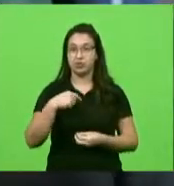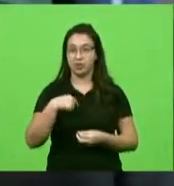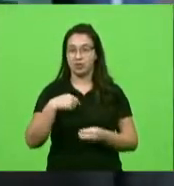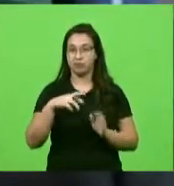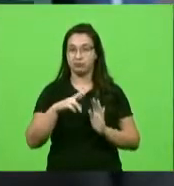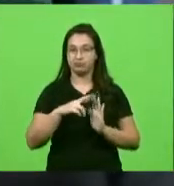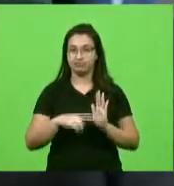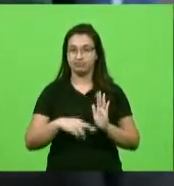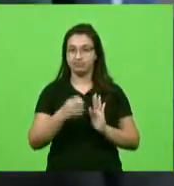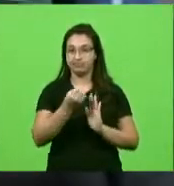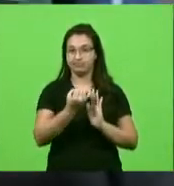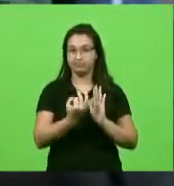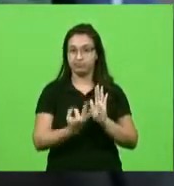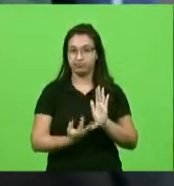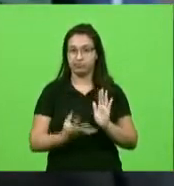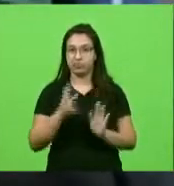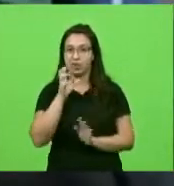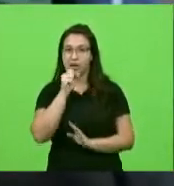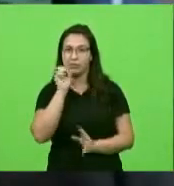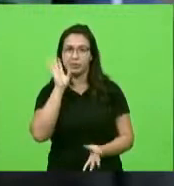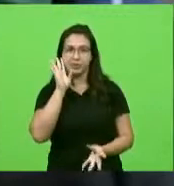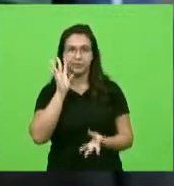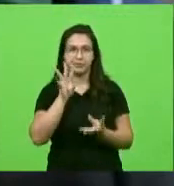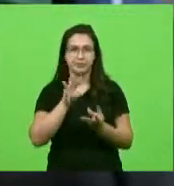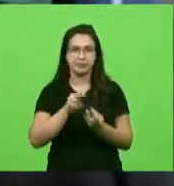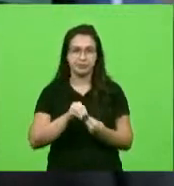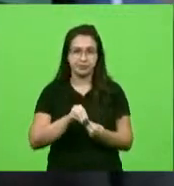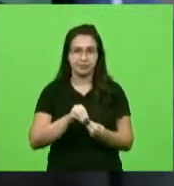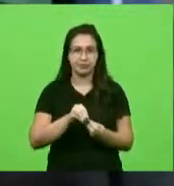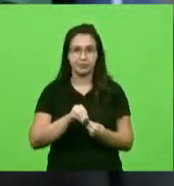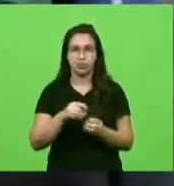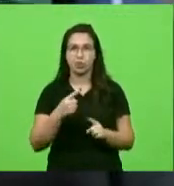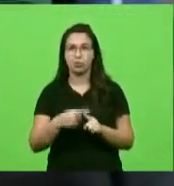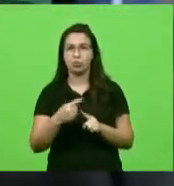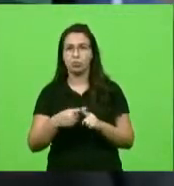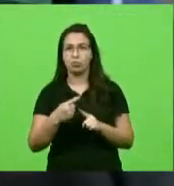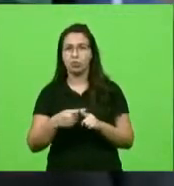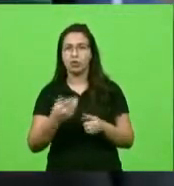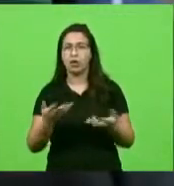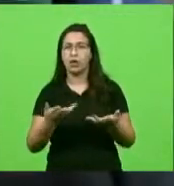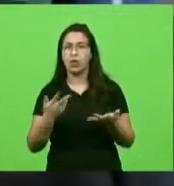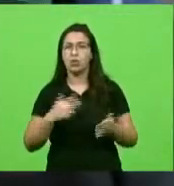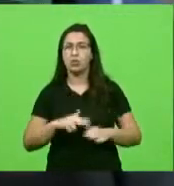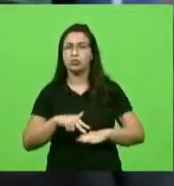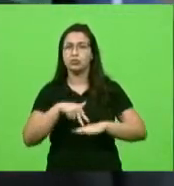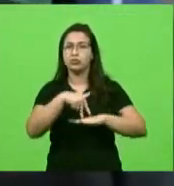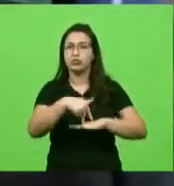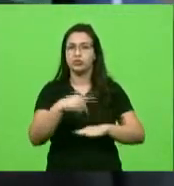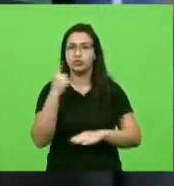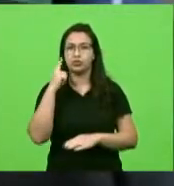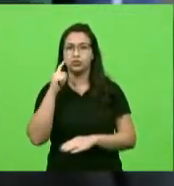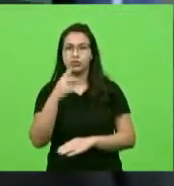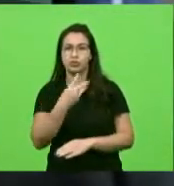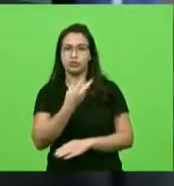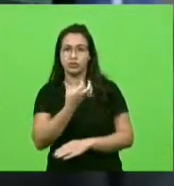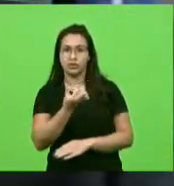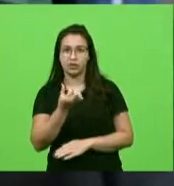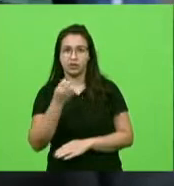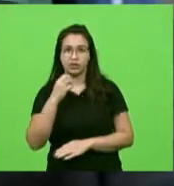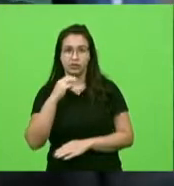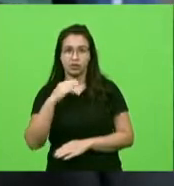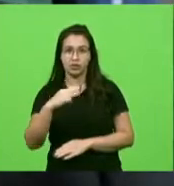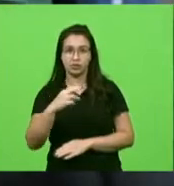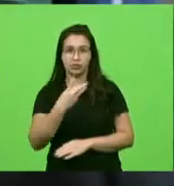voto fazendo um breve resumo dos motivos que nos trazem aqui neste dia 26 de março de